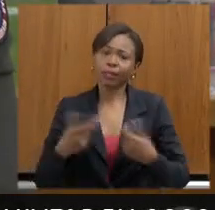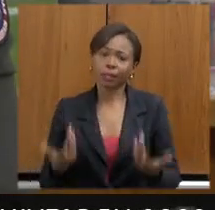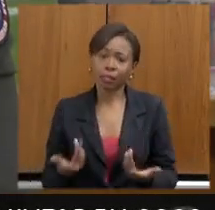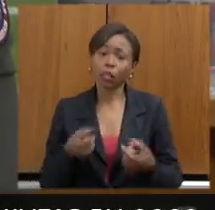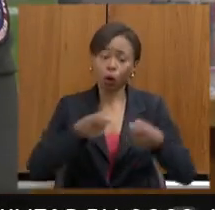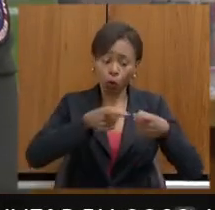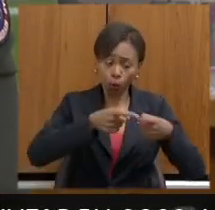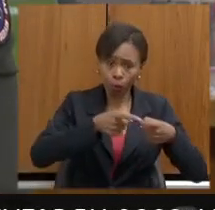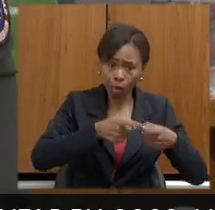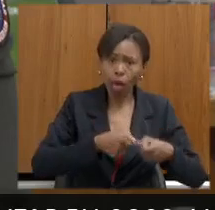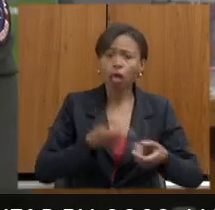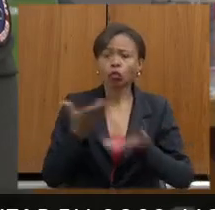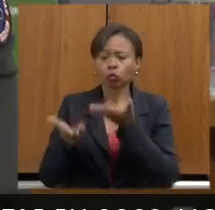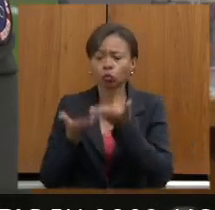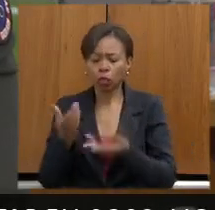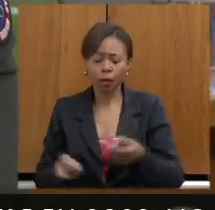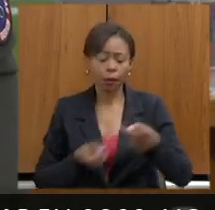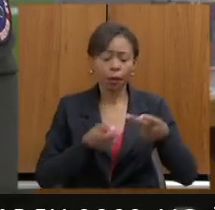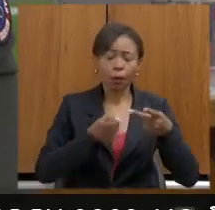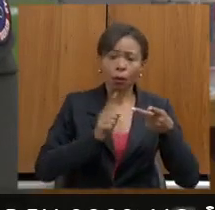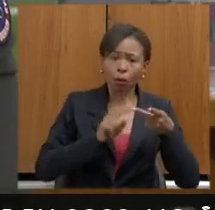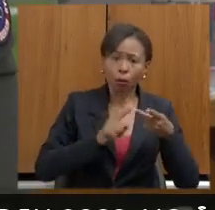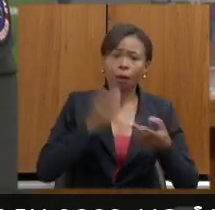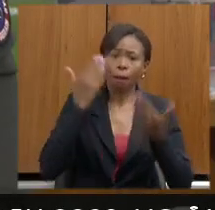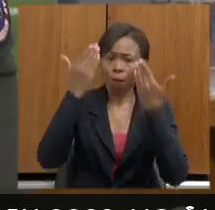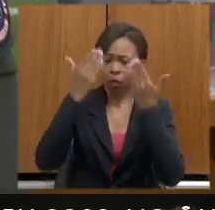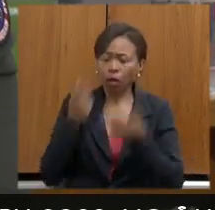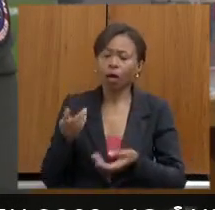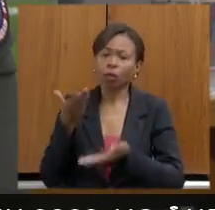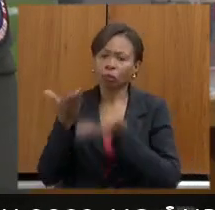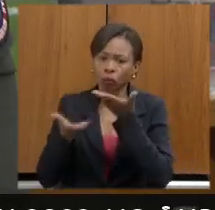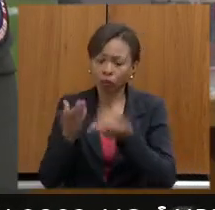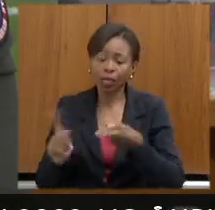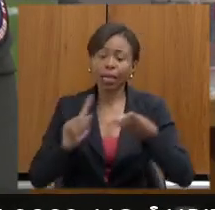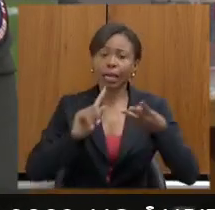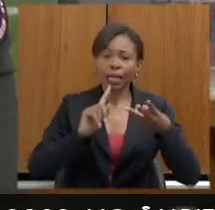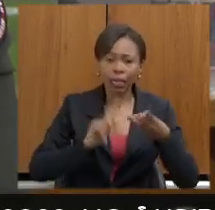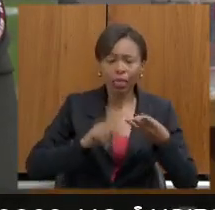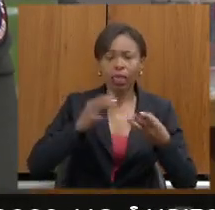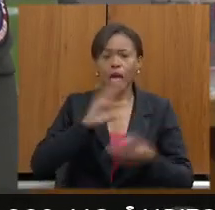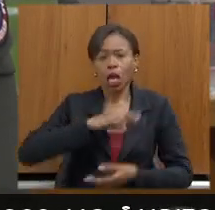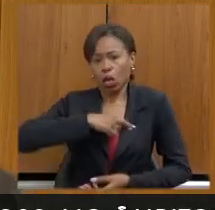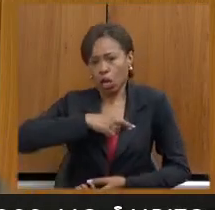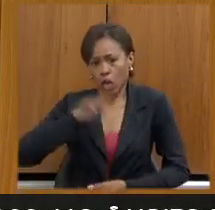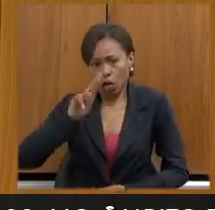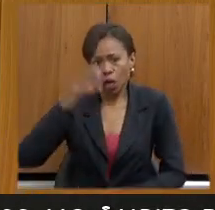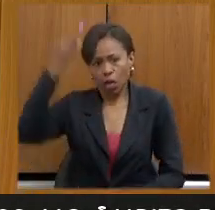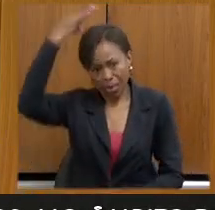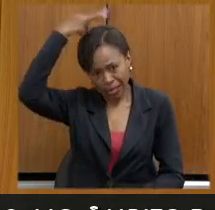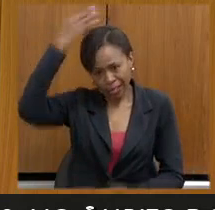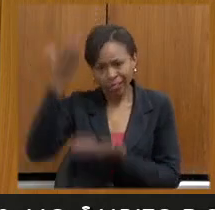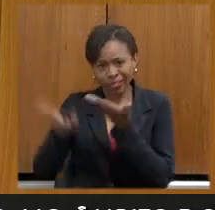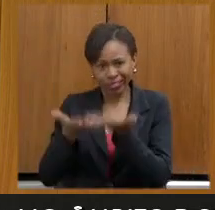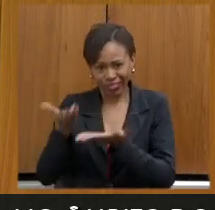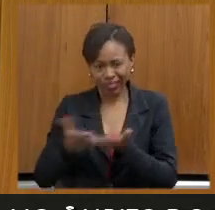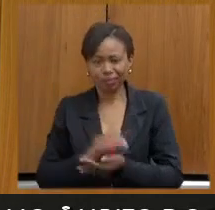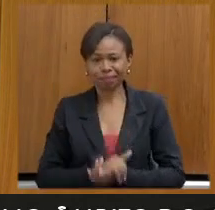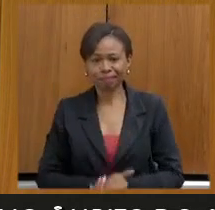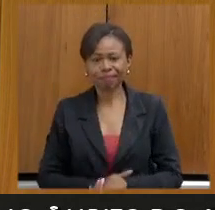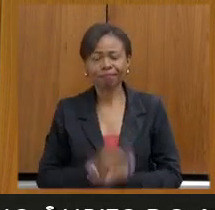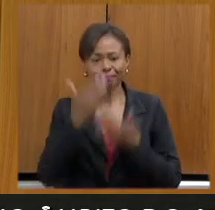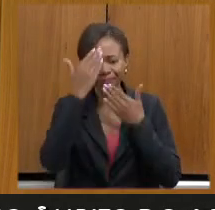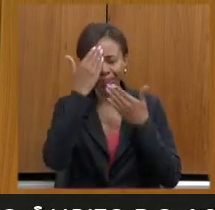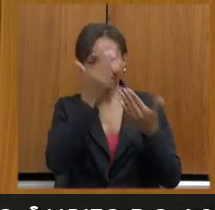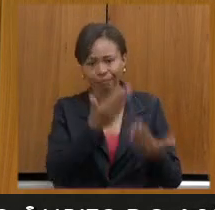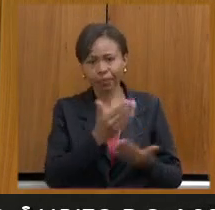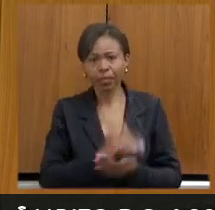médico e psicológico existe esse projeto irmãos de farda o comandante Muito obrigado passo a